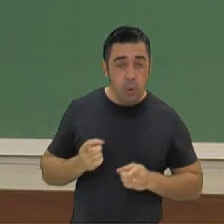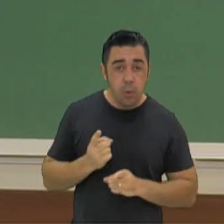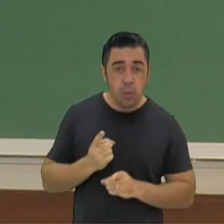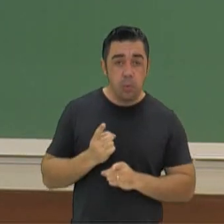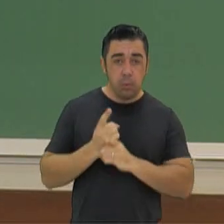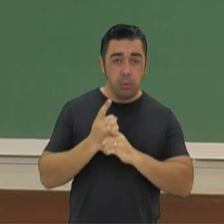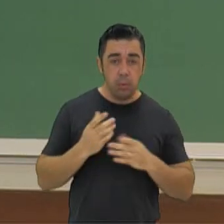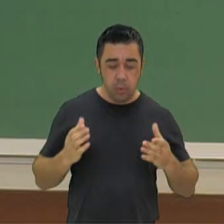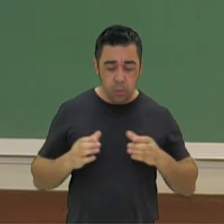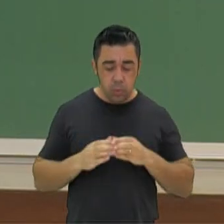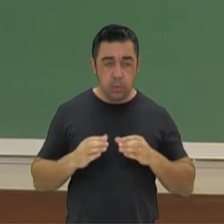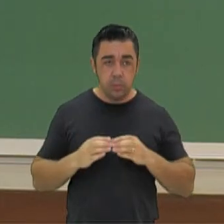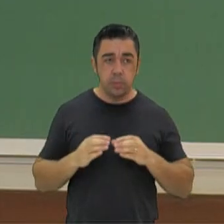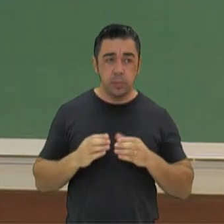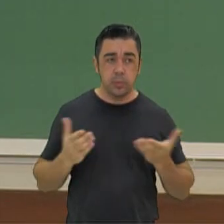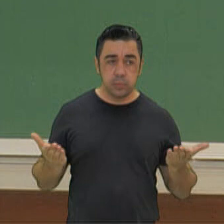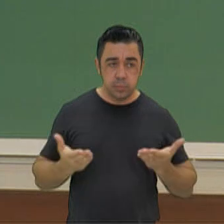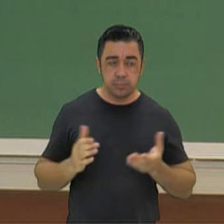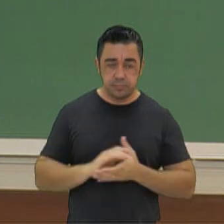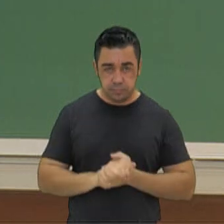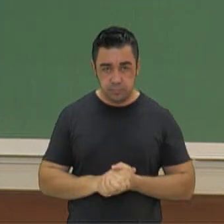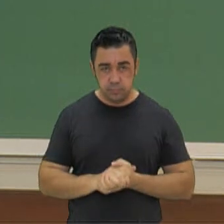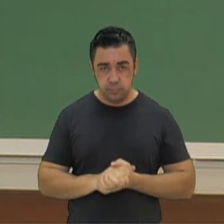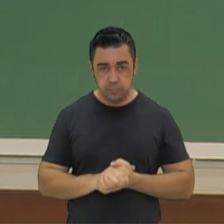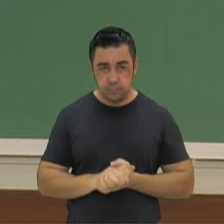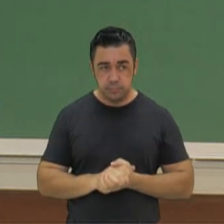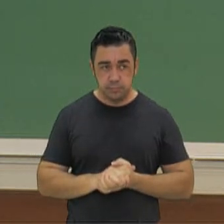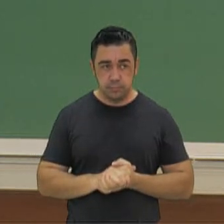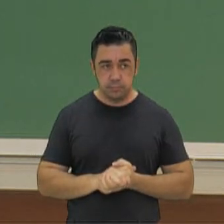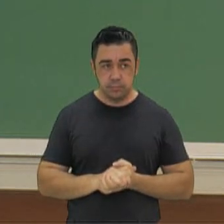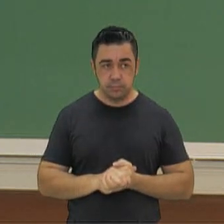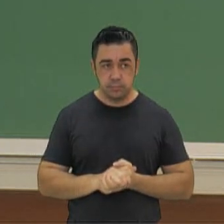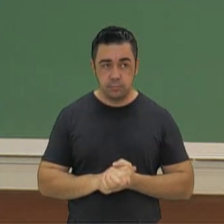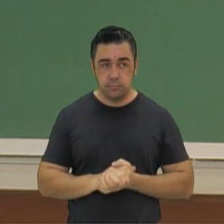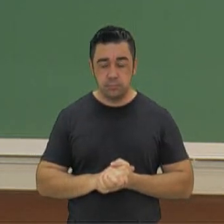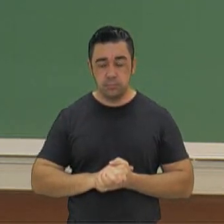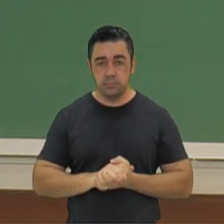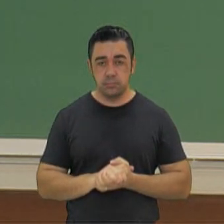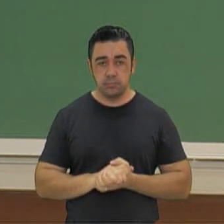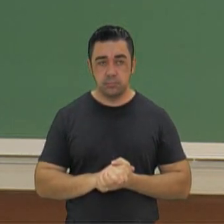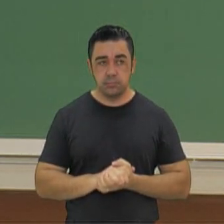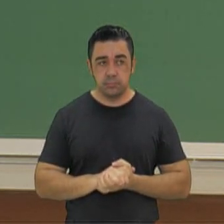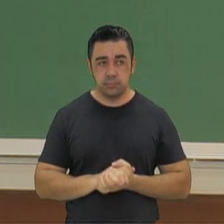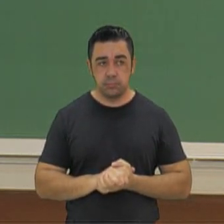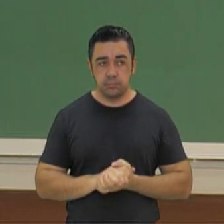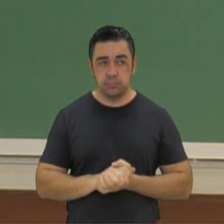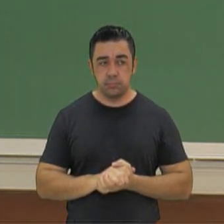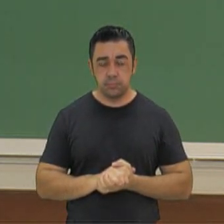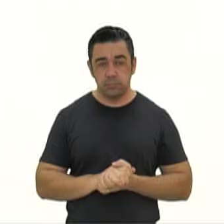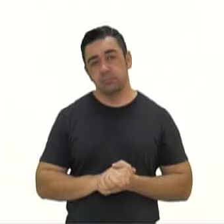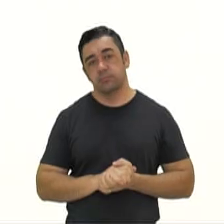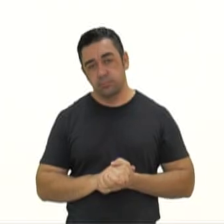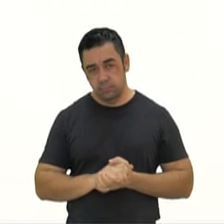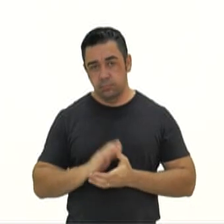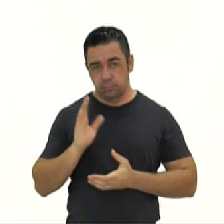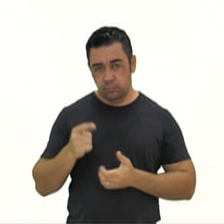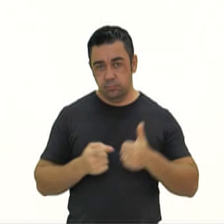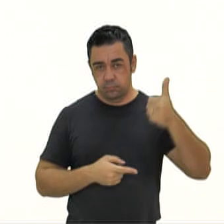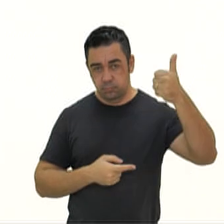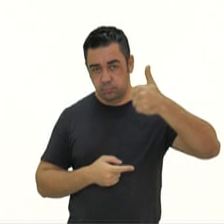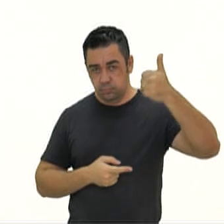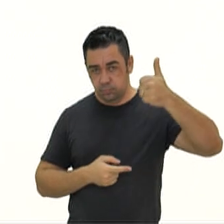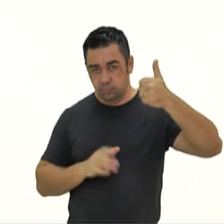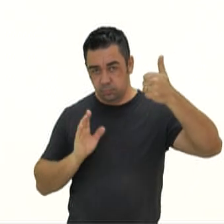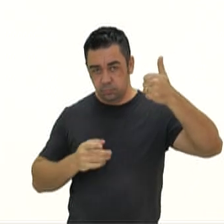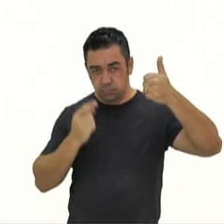grupo de paleontólogos encontrarem esse bicho aí. Belezinha? Então, vamos lá? Então, fósseis, a gente